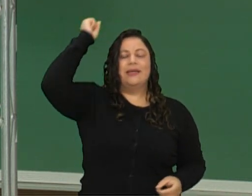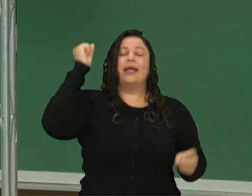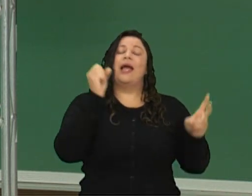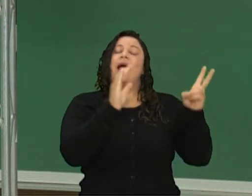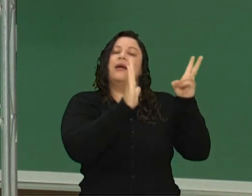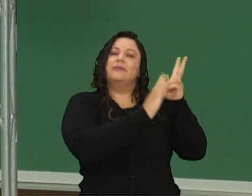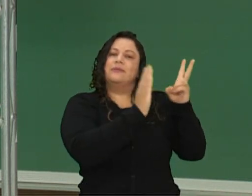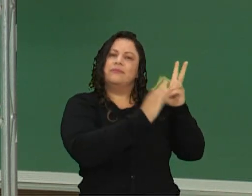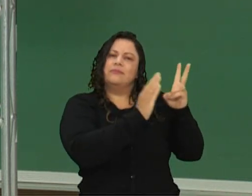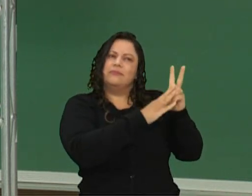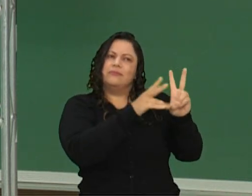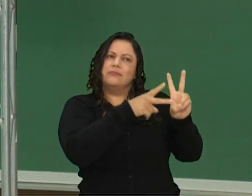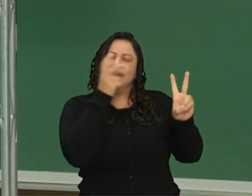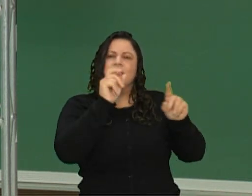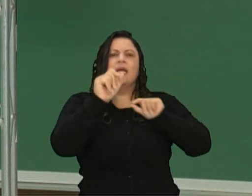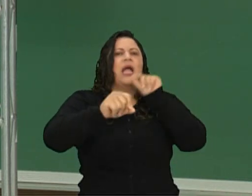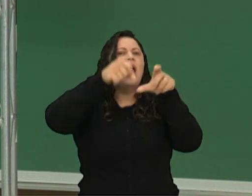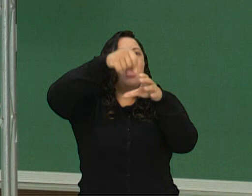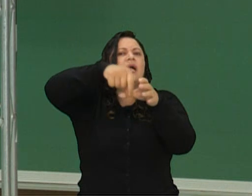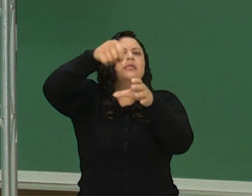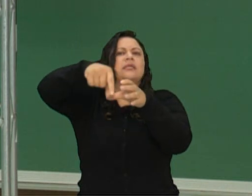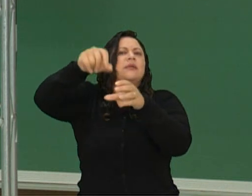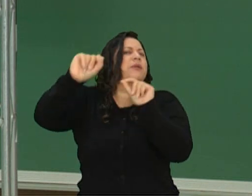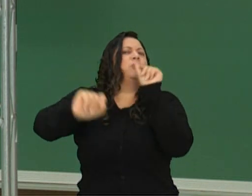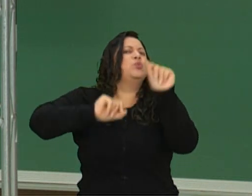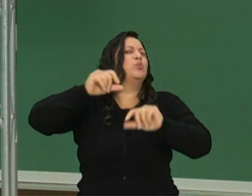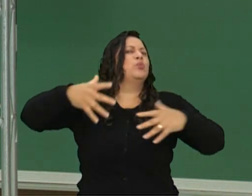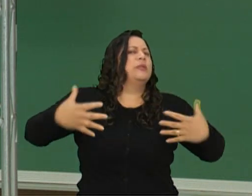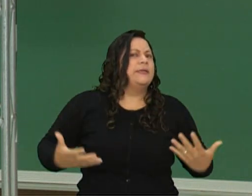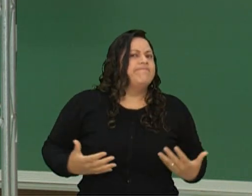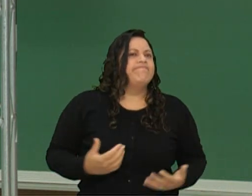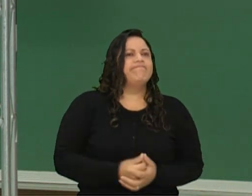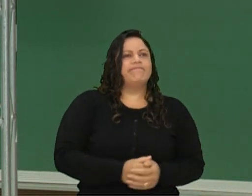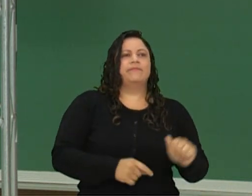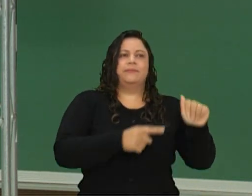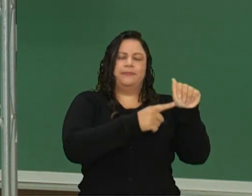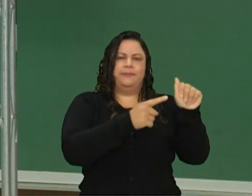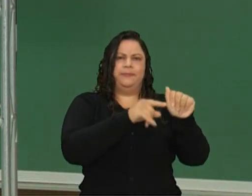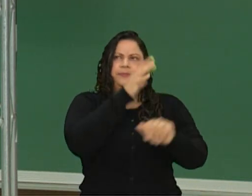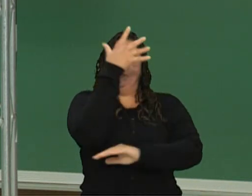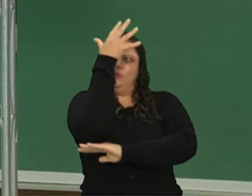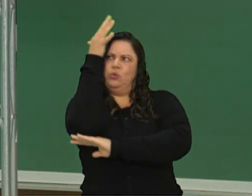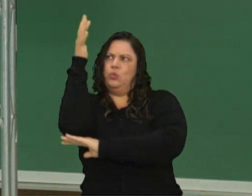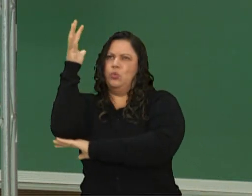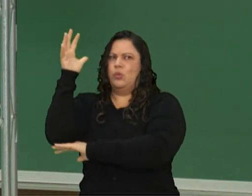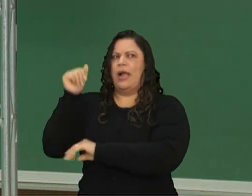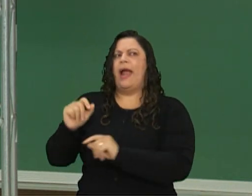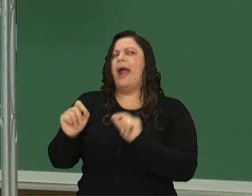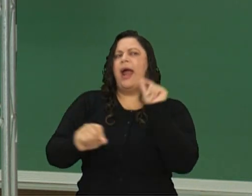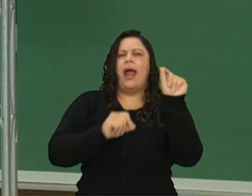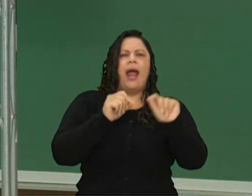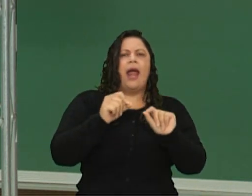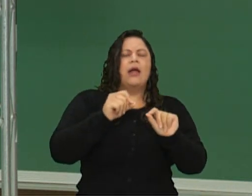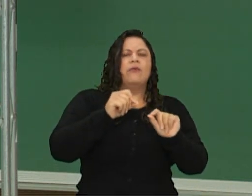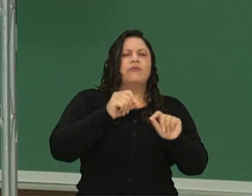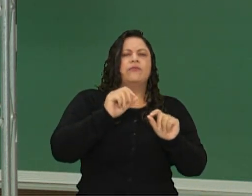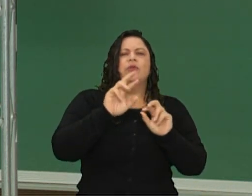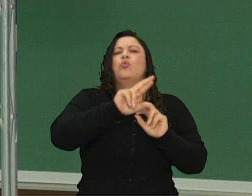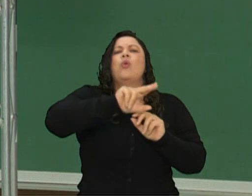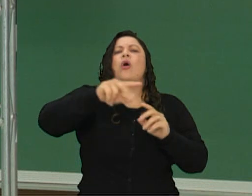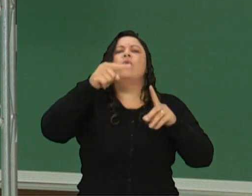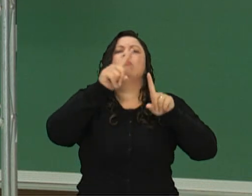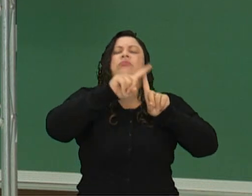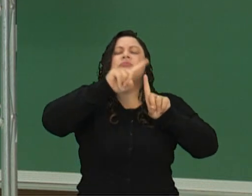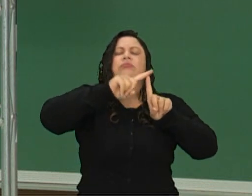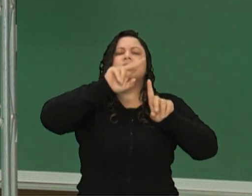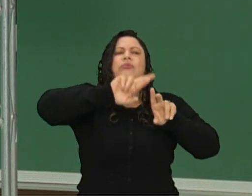espécie de pinheiro chamado de letra A, carvalho, letra B, araucária, letra C e P. Vamos dar um tempo para